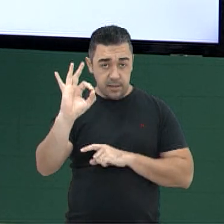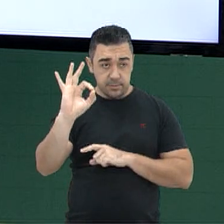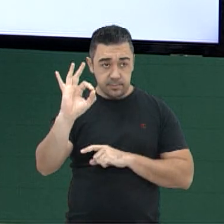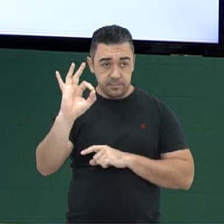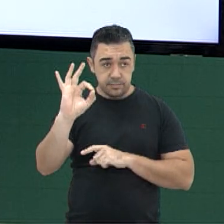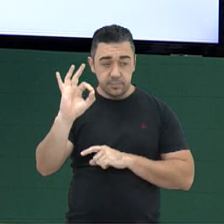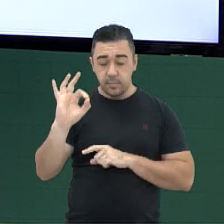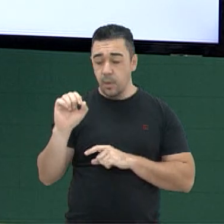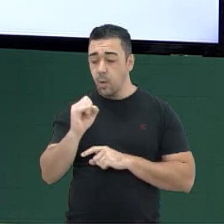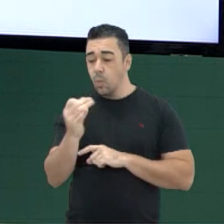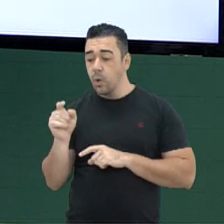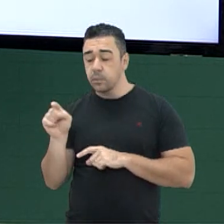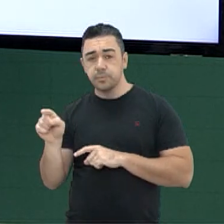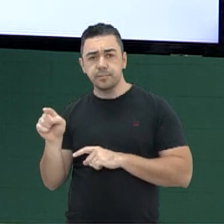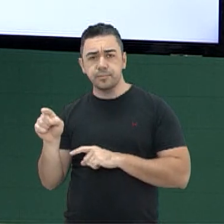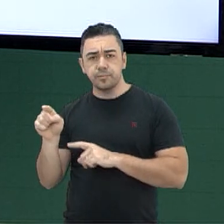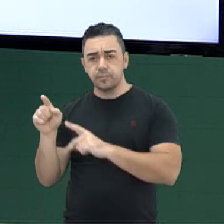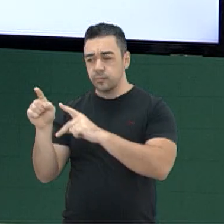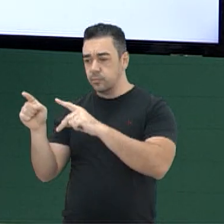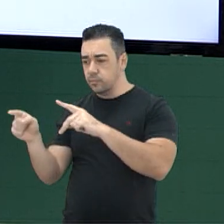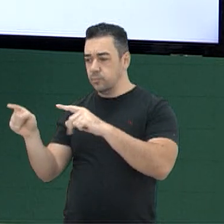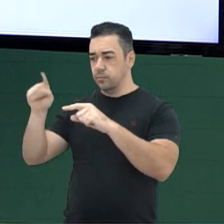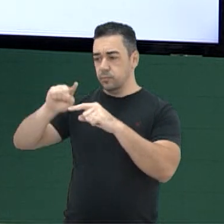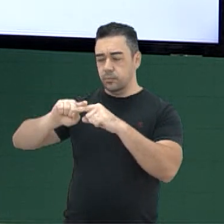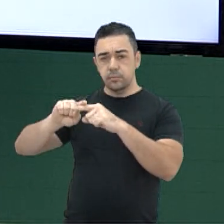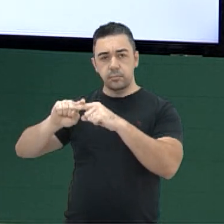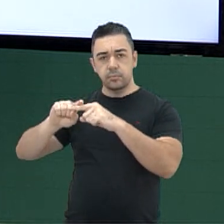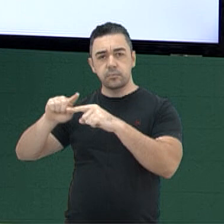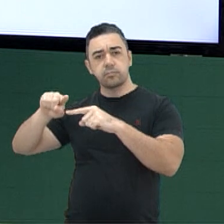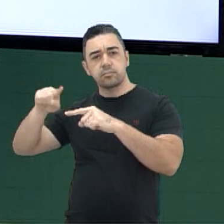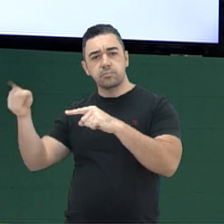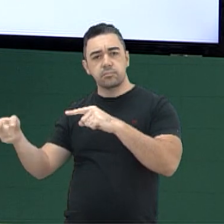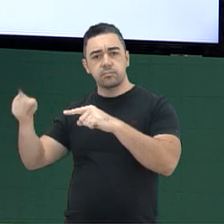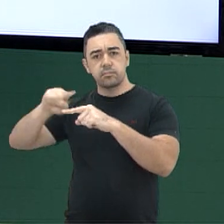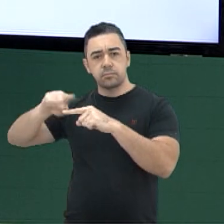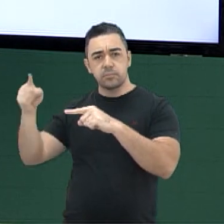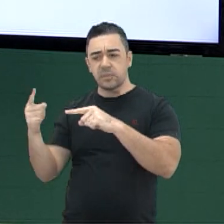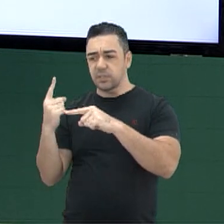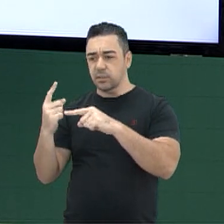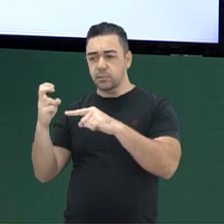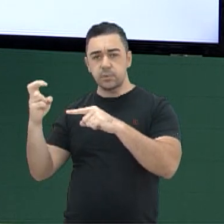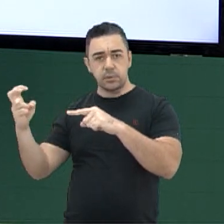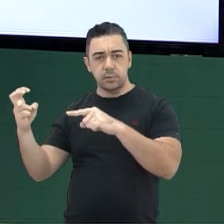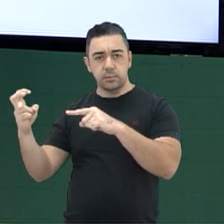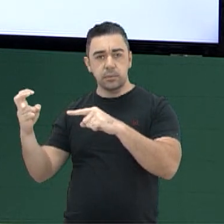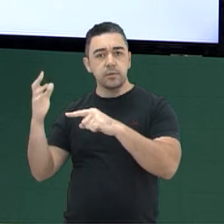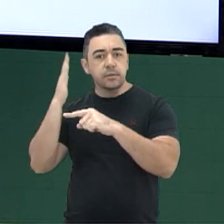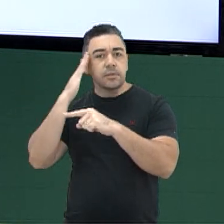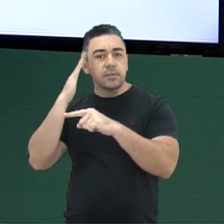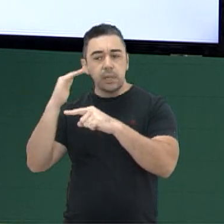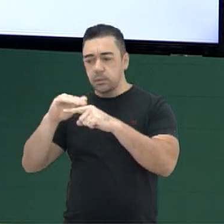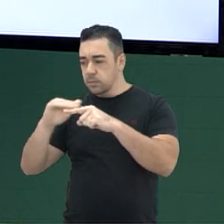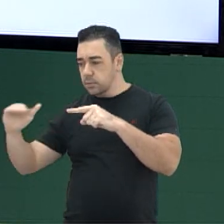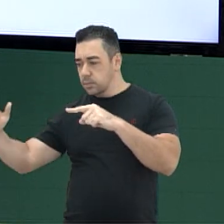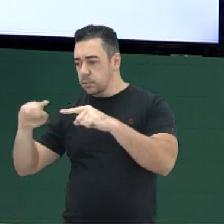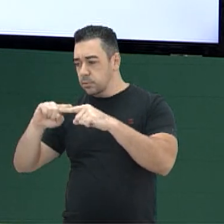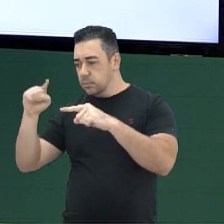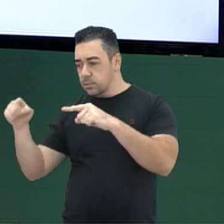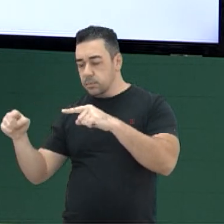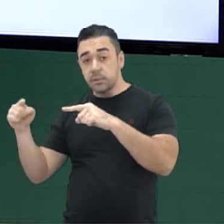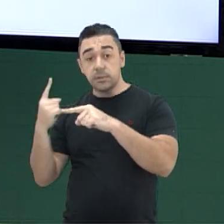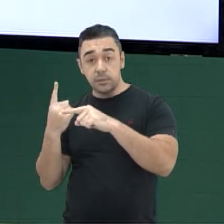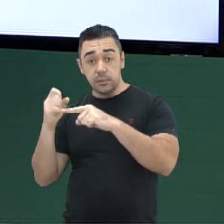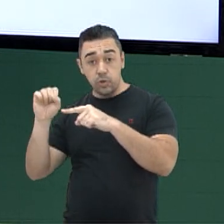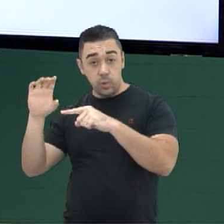ângulo interno com o seu suplemento, que é de 155 graus? Eu sei que a soma dos dois ângulos